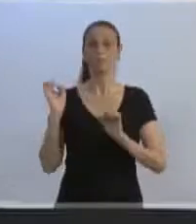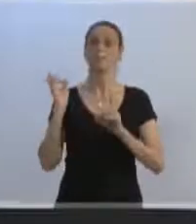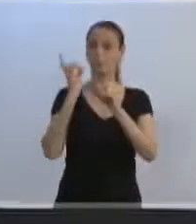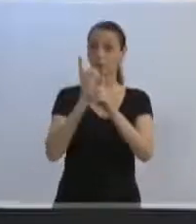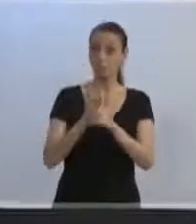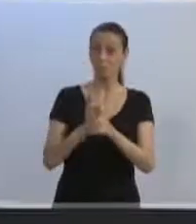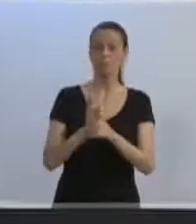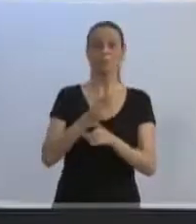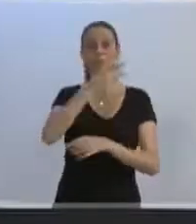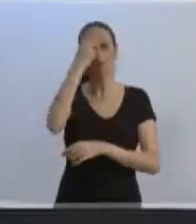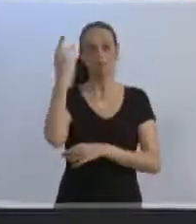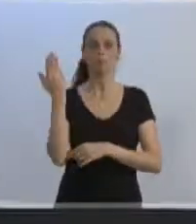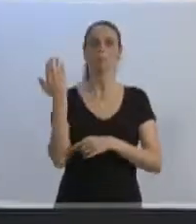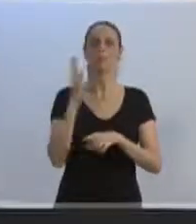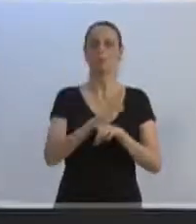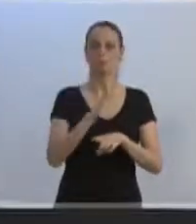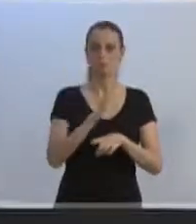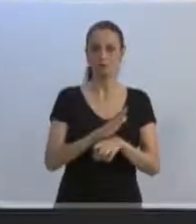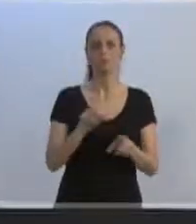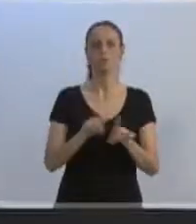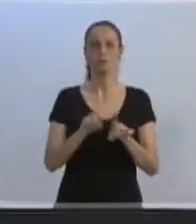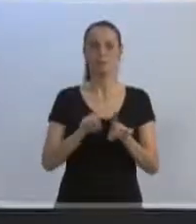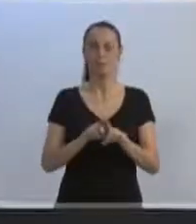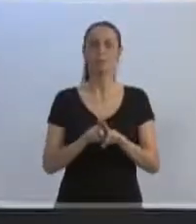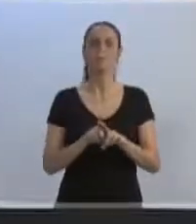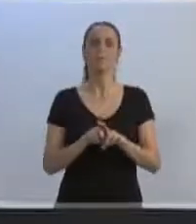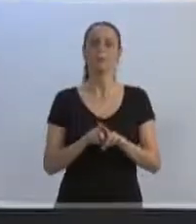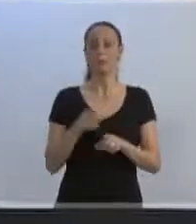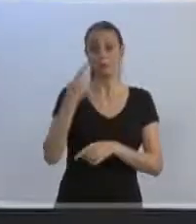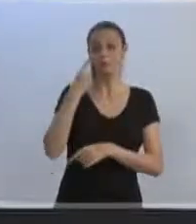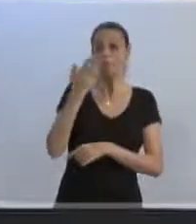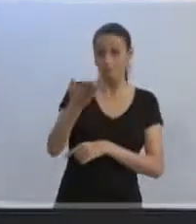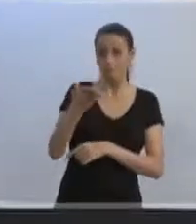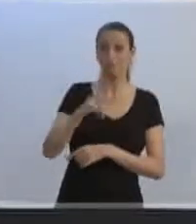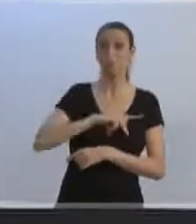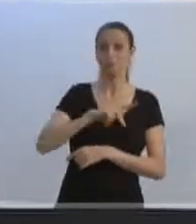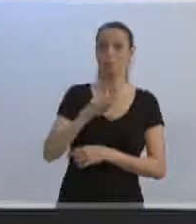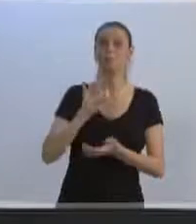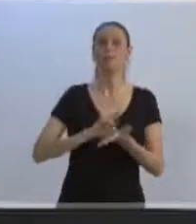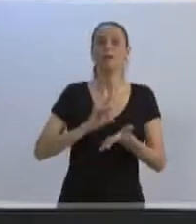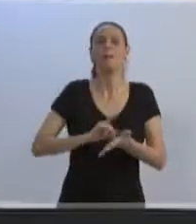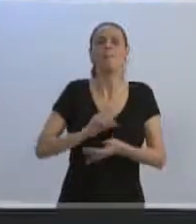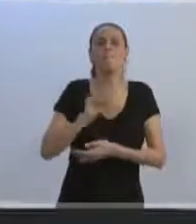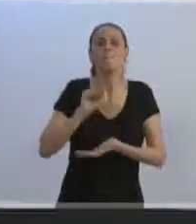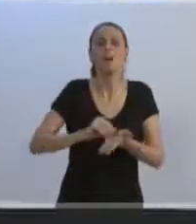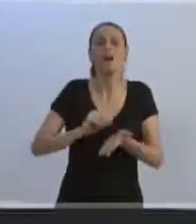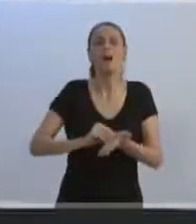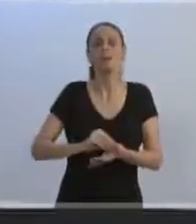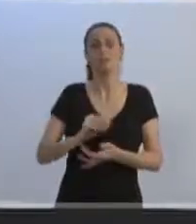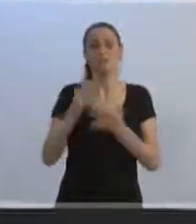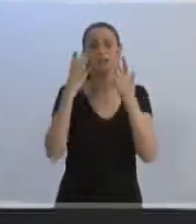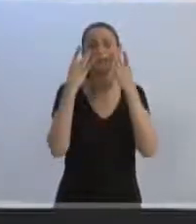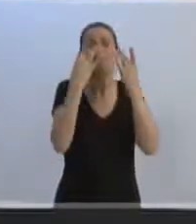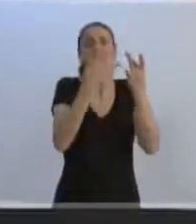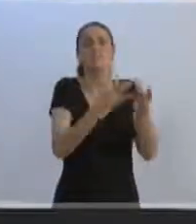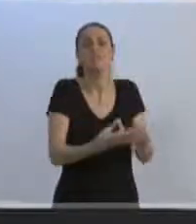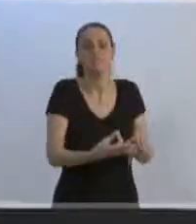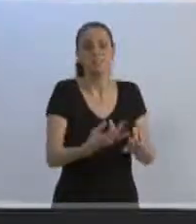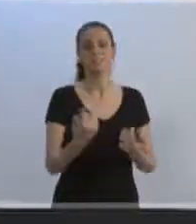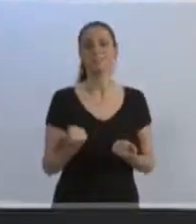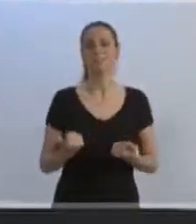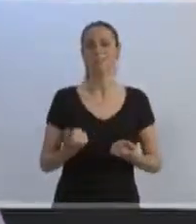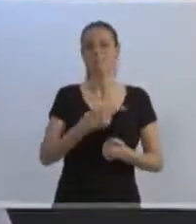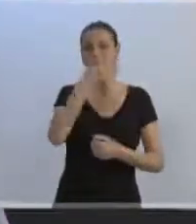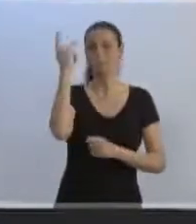pessoas que produzem aqui pela nossa cidade preocupação com a educação e se ouviu na presidente como falta só um pouquinho de atenção por parte delas e elas estavam